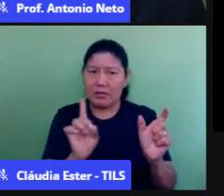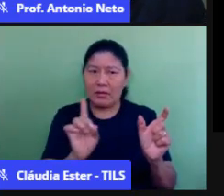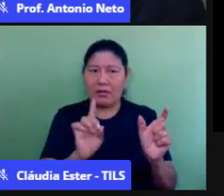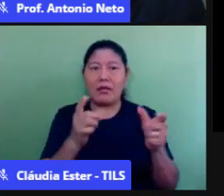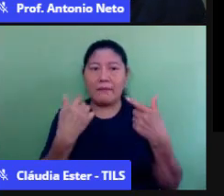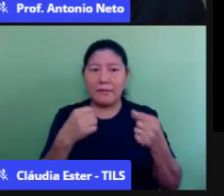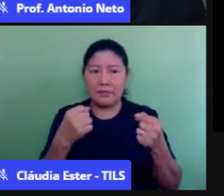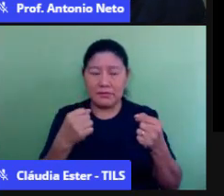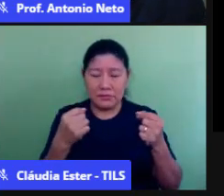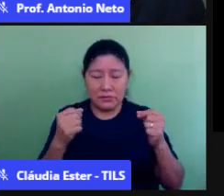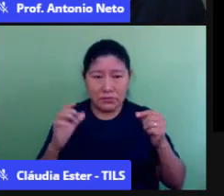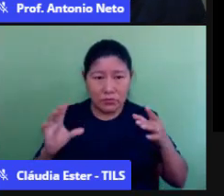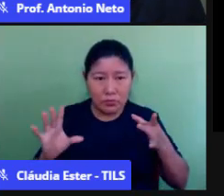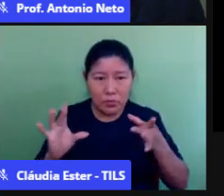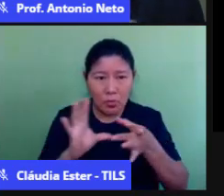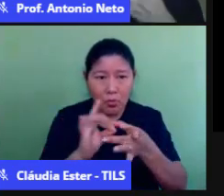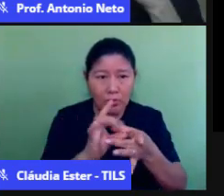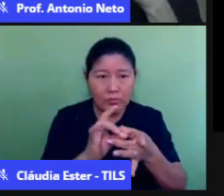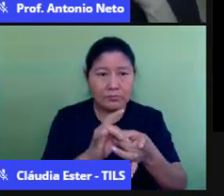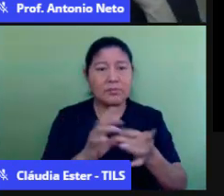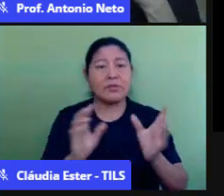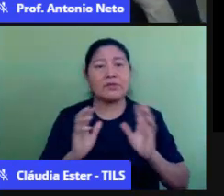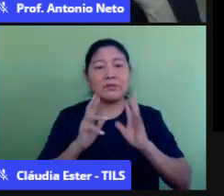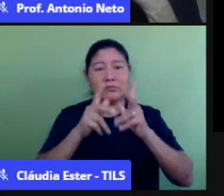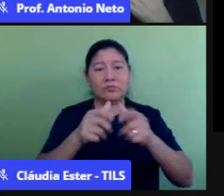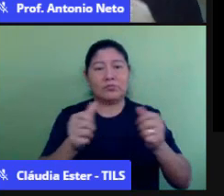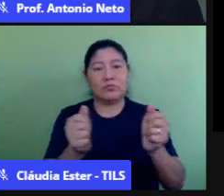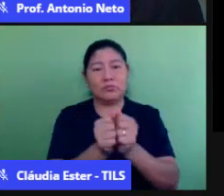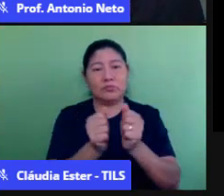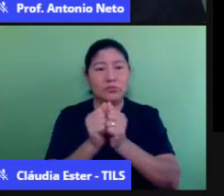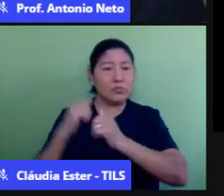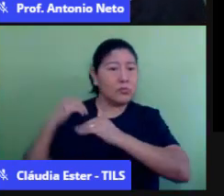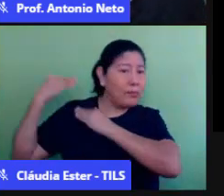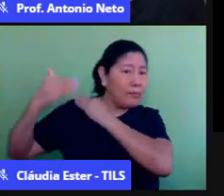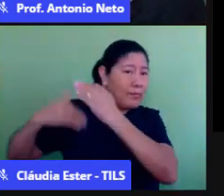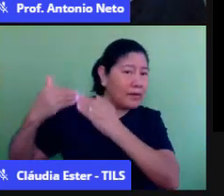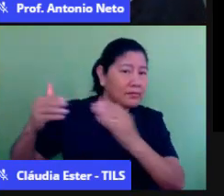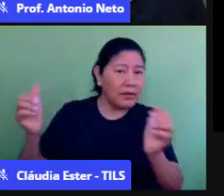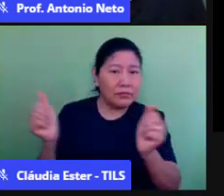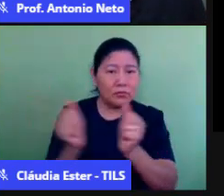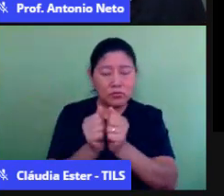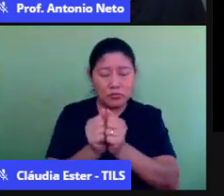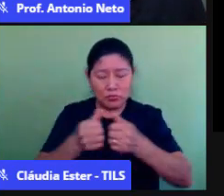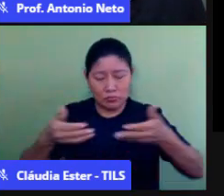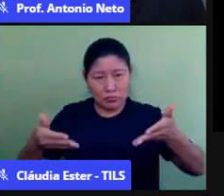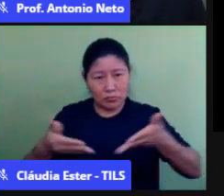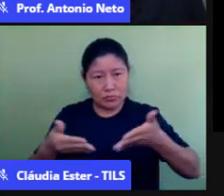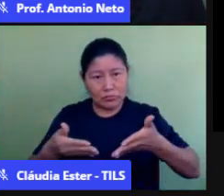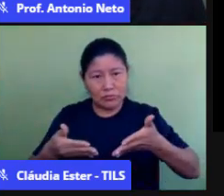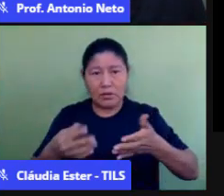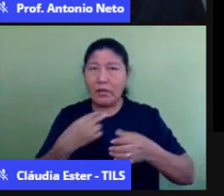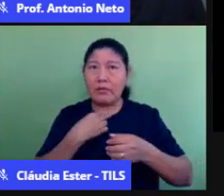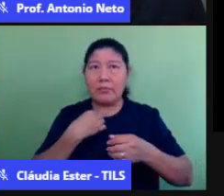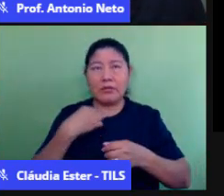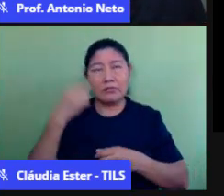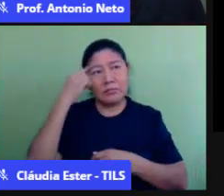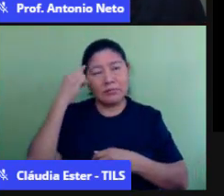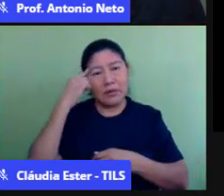para nós, né? Ou o que não traz, qual foi a influência. Então, eu não posso mais estudar a